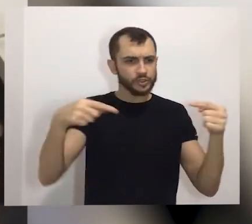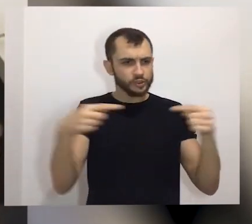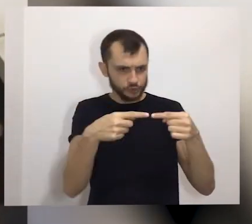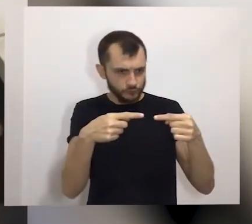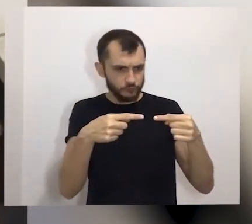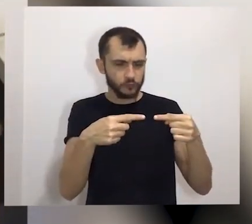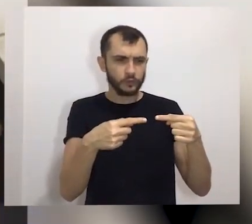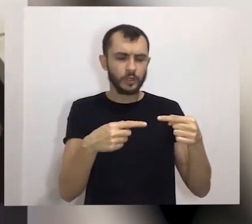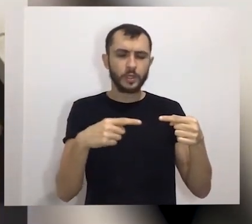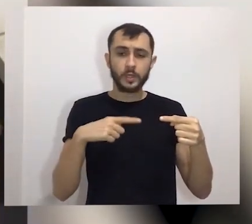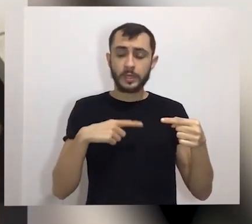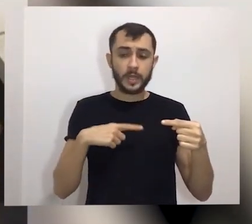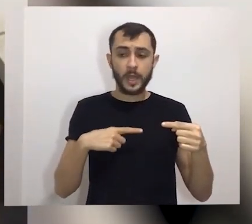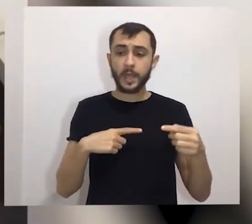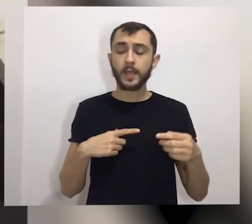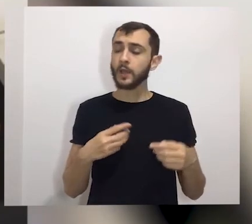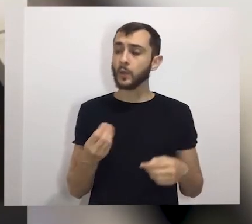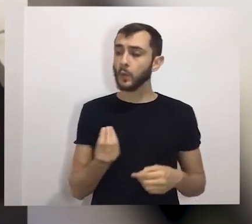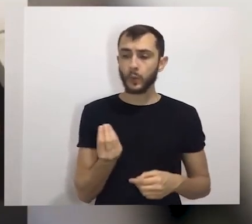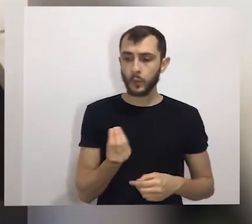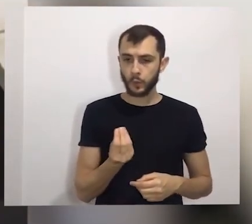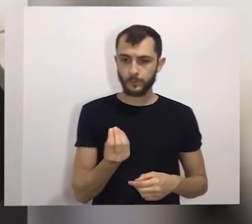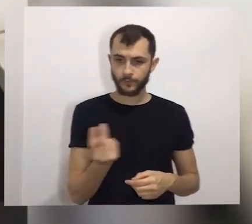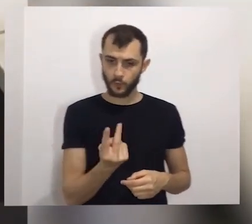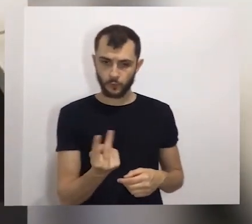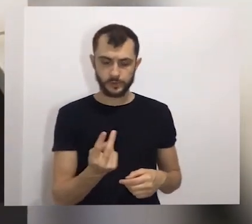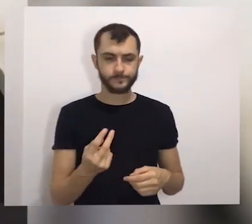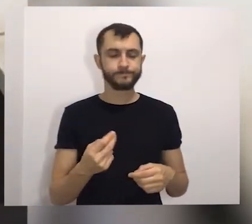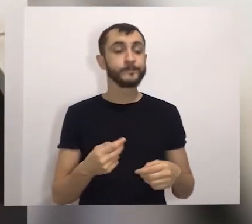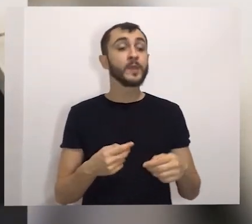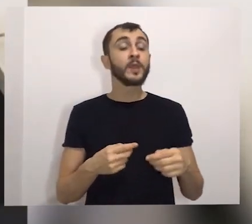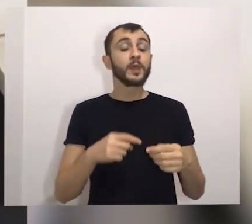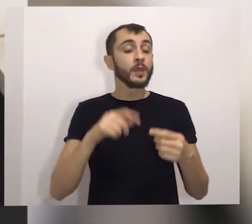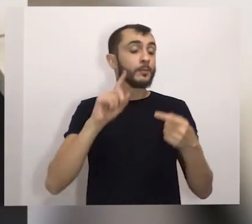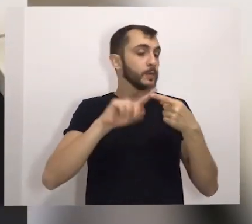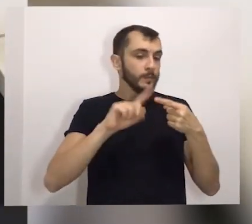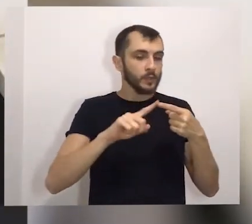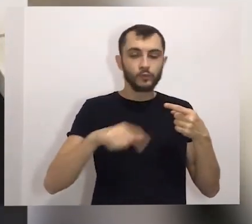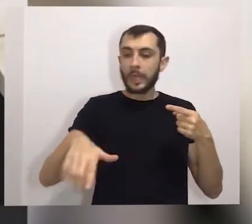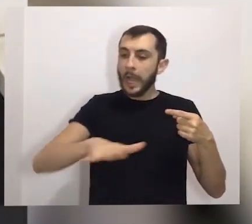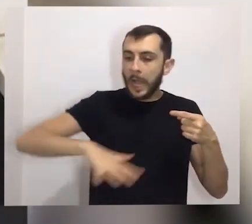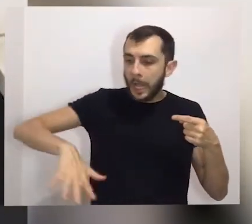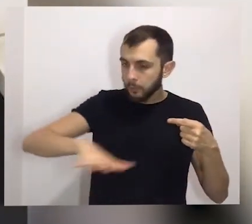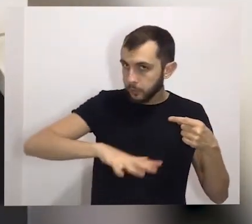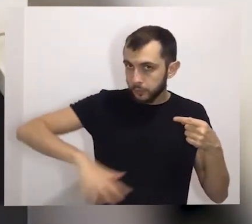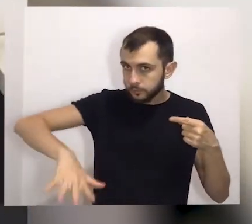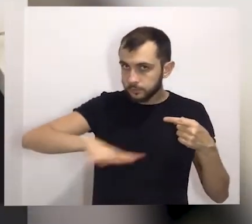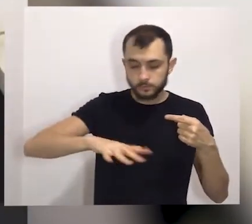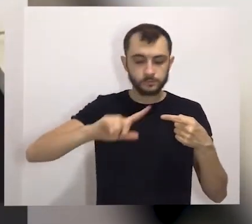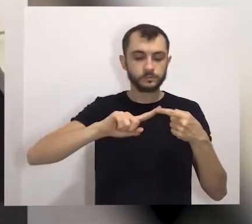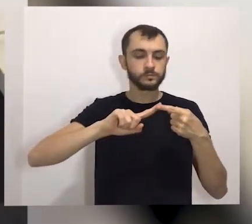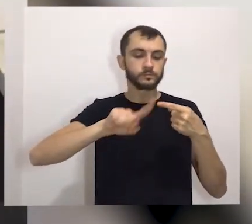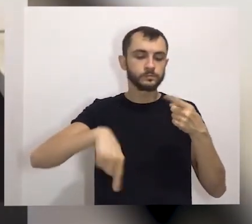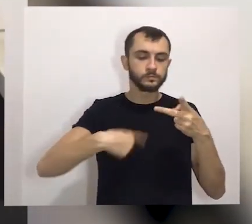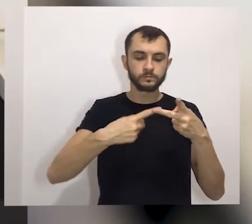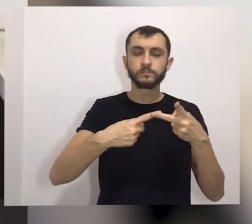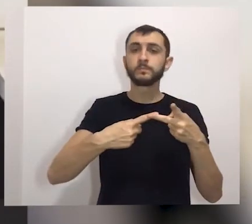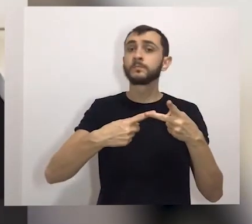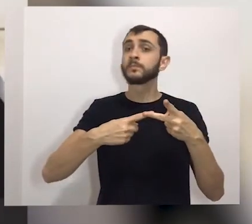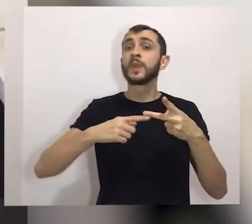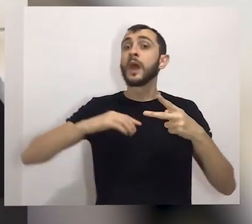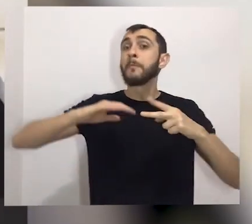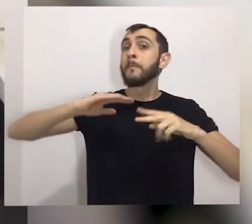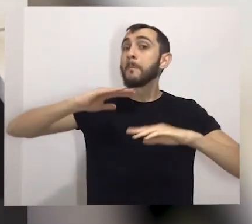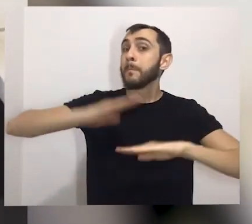aprendizagem combinando dois elementos, o primeiro relacionado aos campos e o segundo